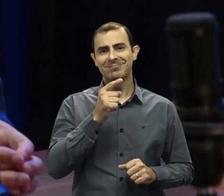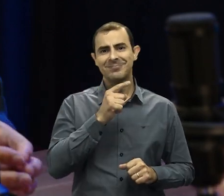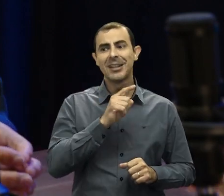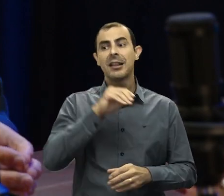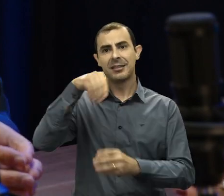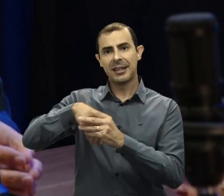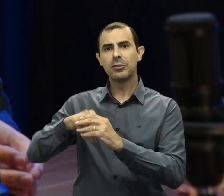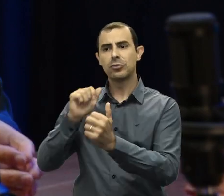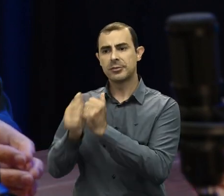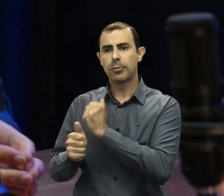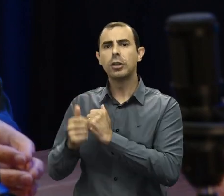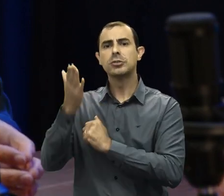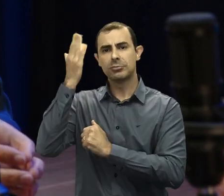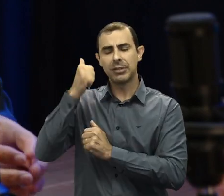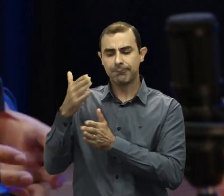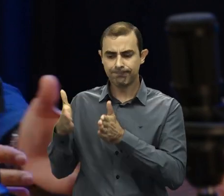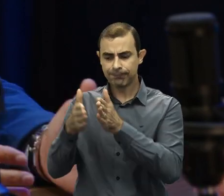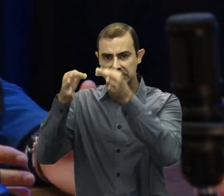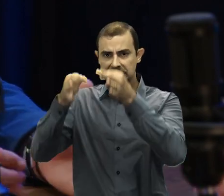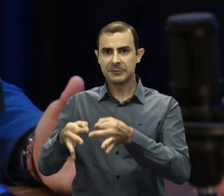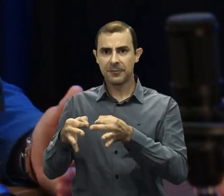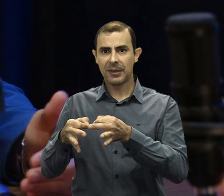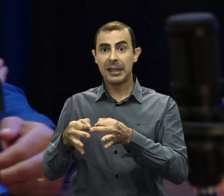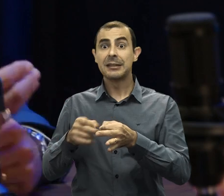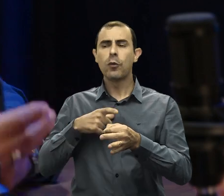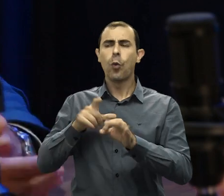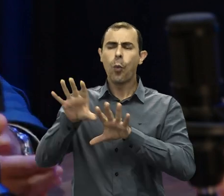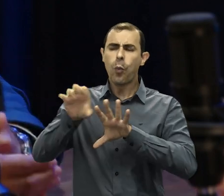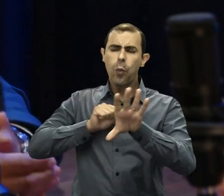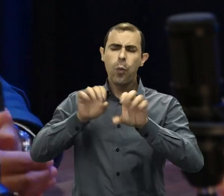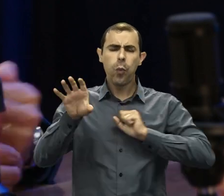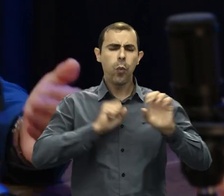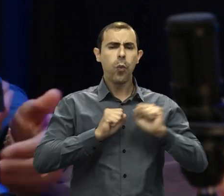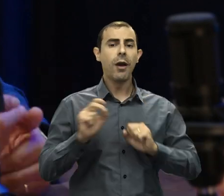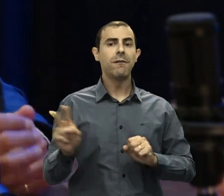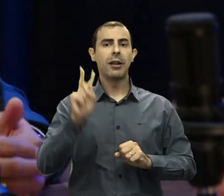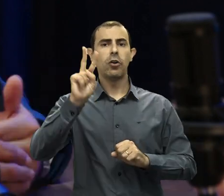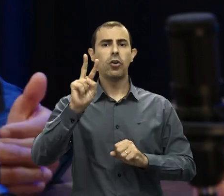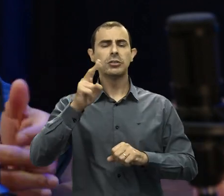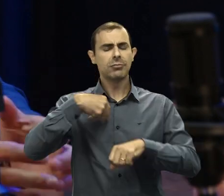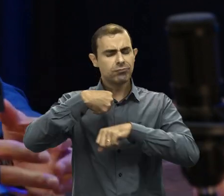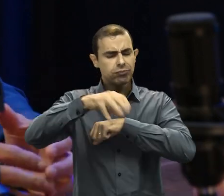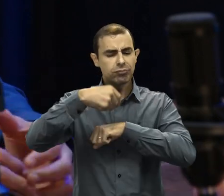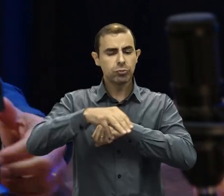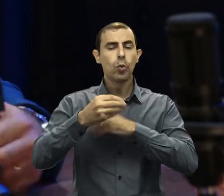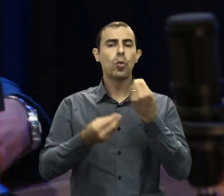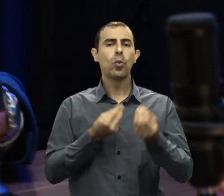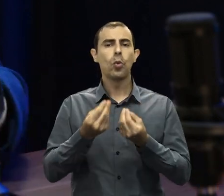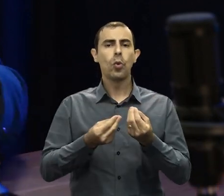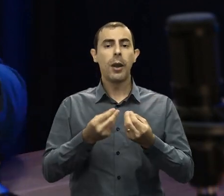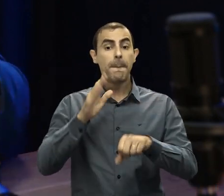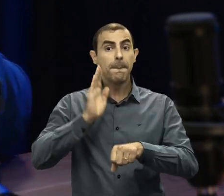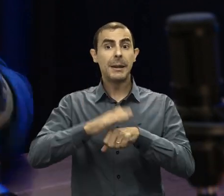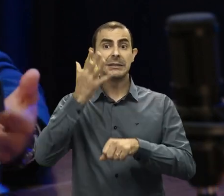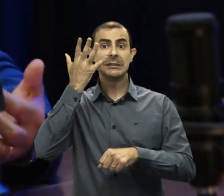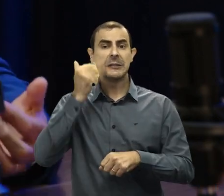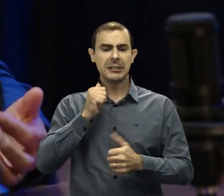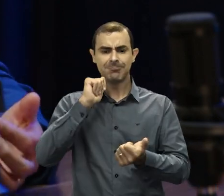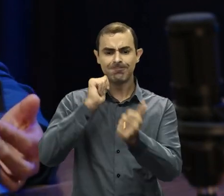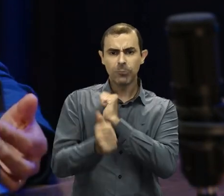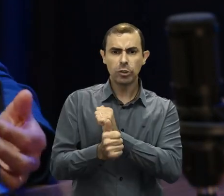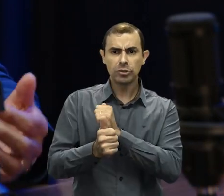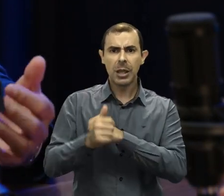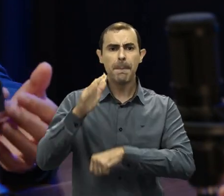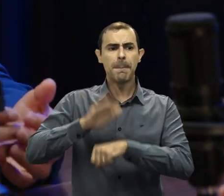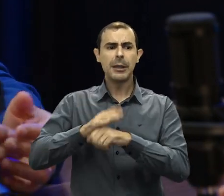esses valores e eu procuro dar condições, buscar condições para que quanto mais crianças